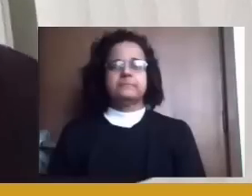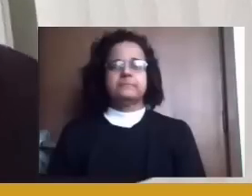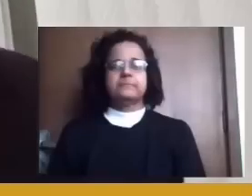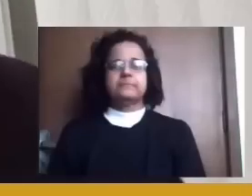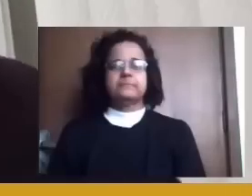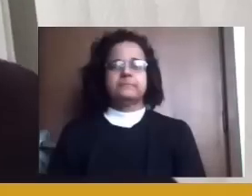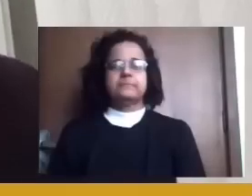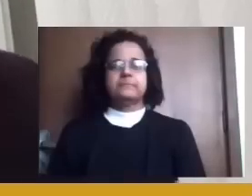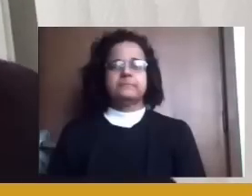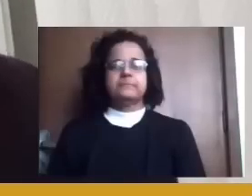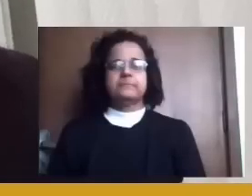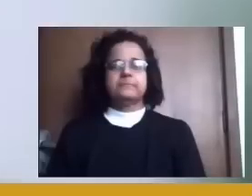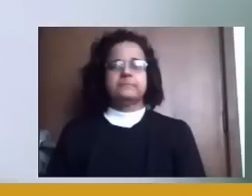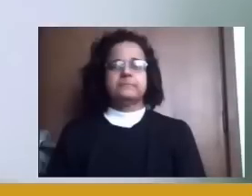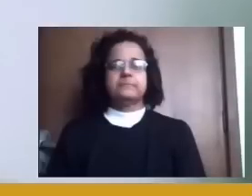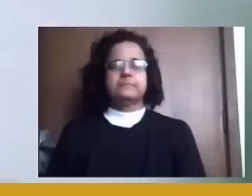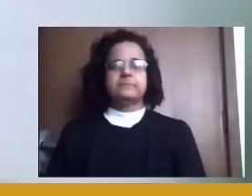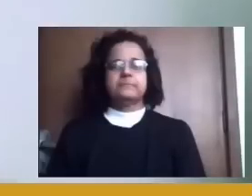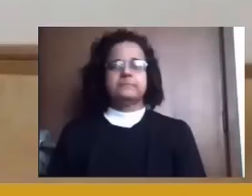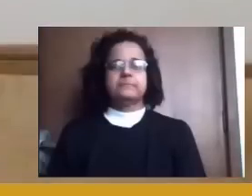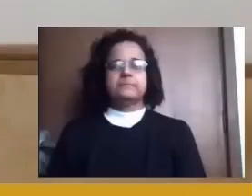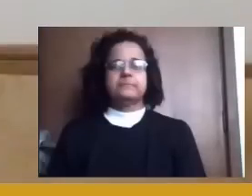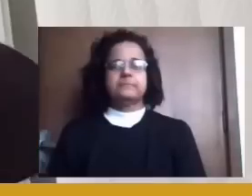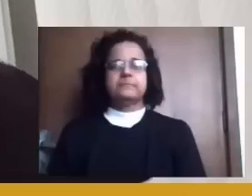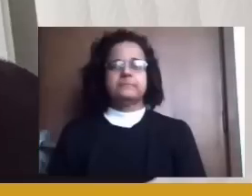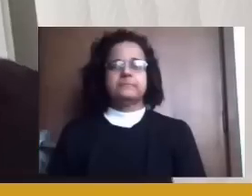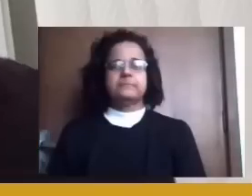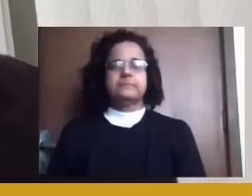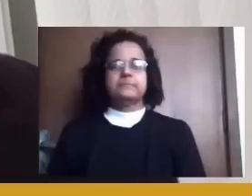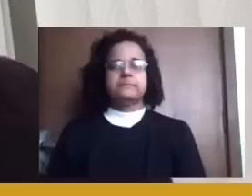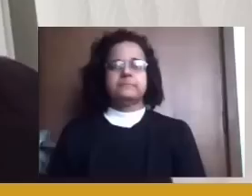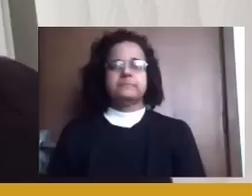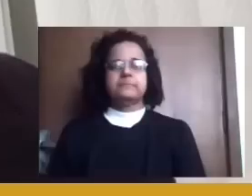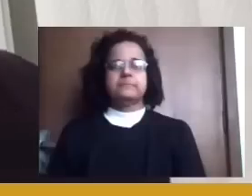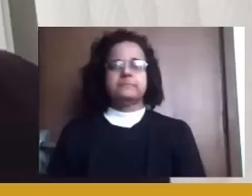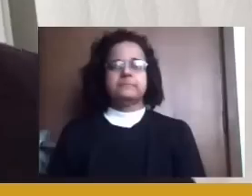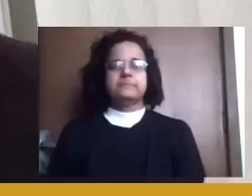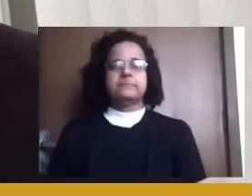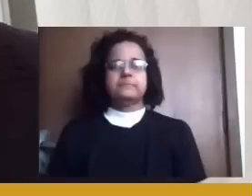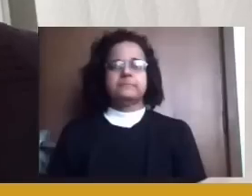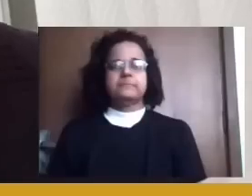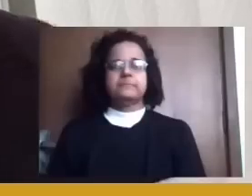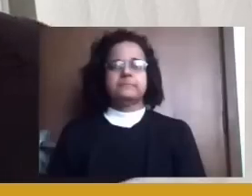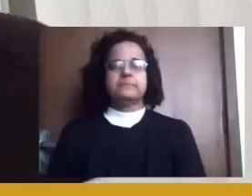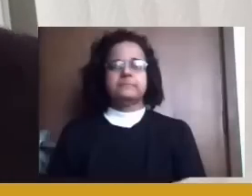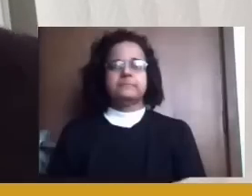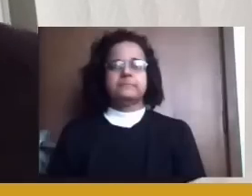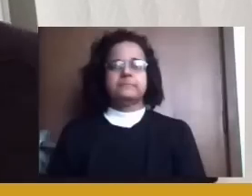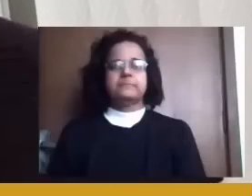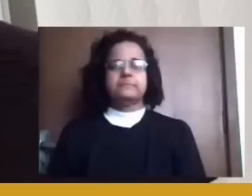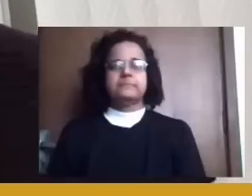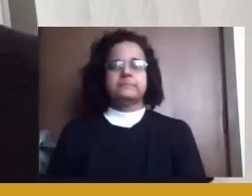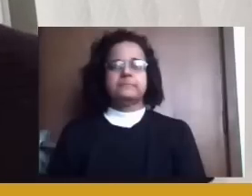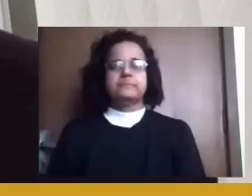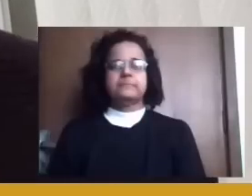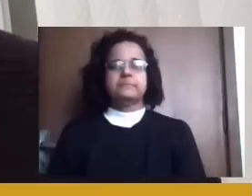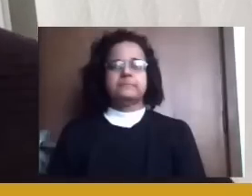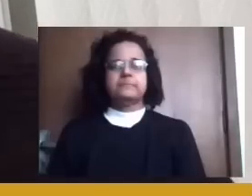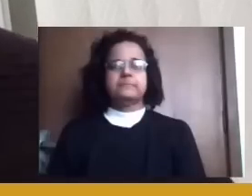sou a Adriana, eu sou pedagoga da Rede Municipal de Araucária, e nesse momento eu atuo